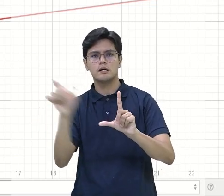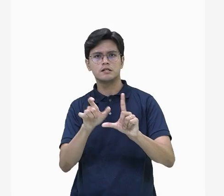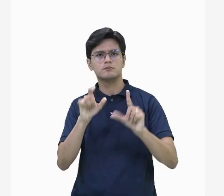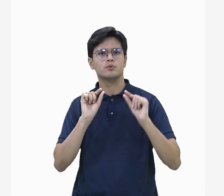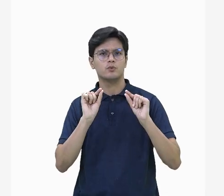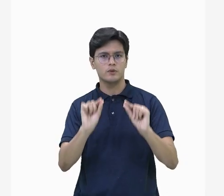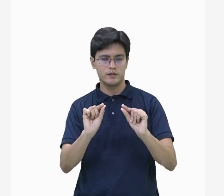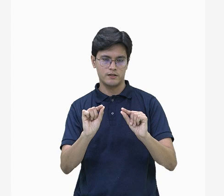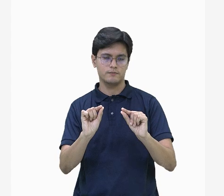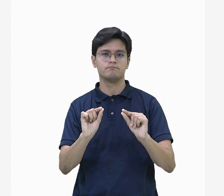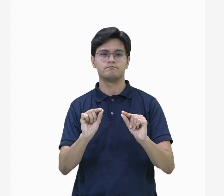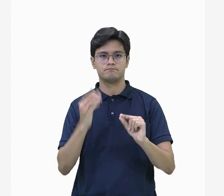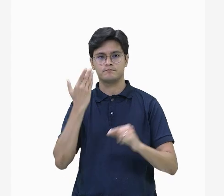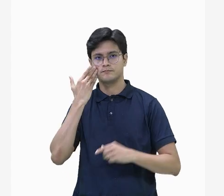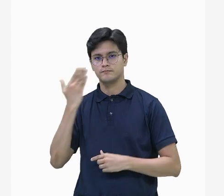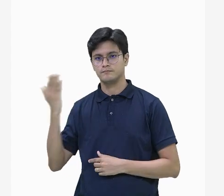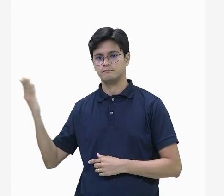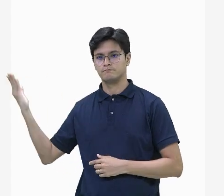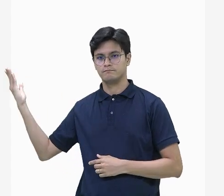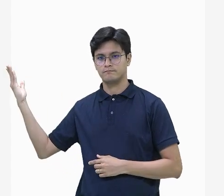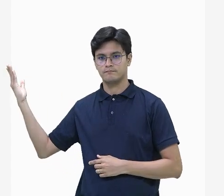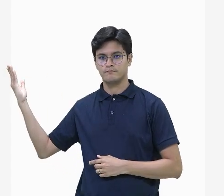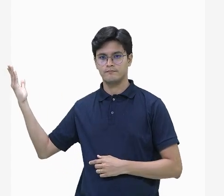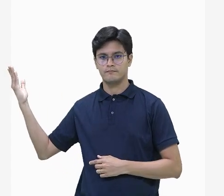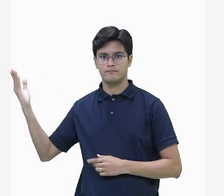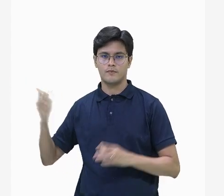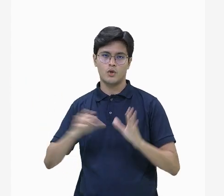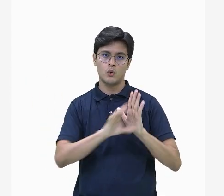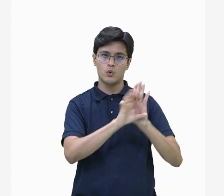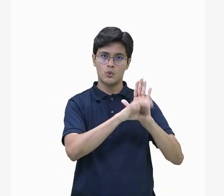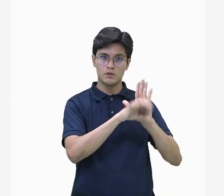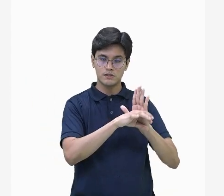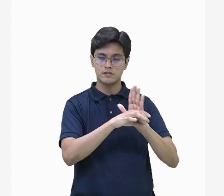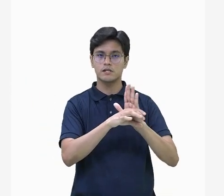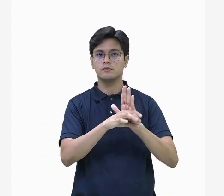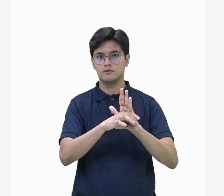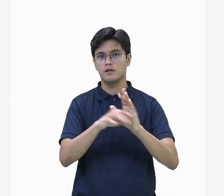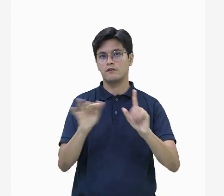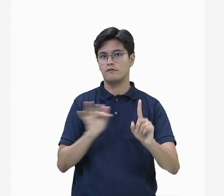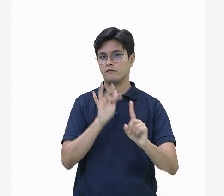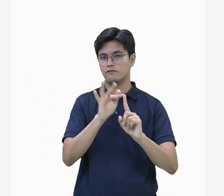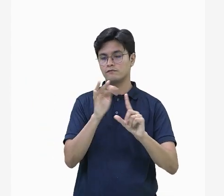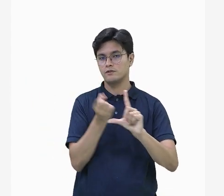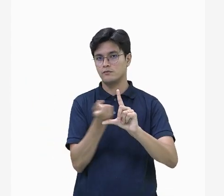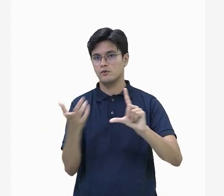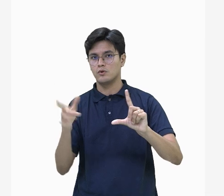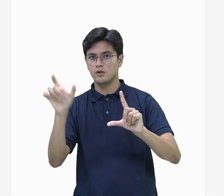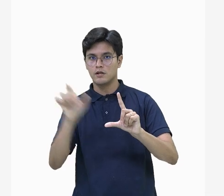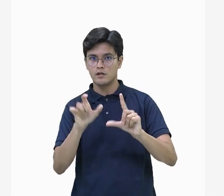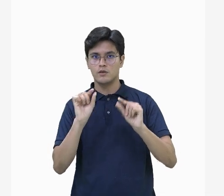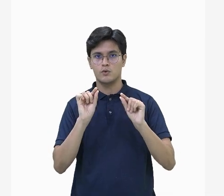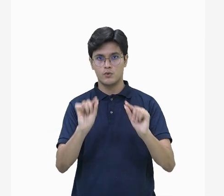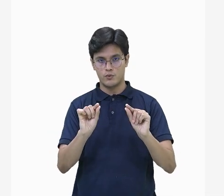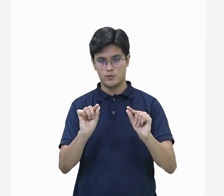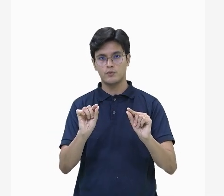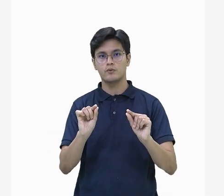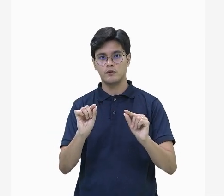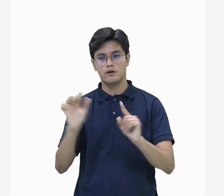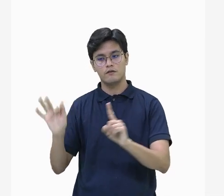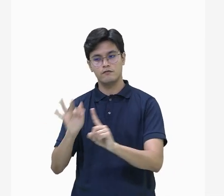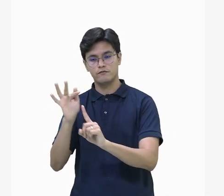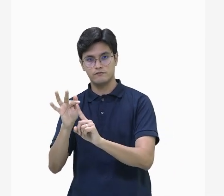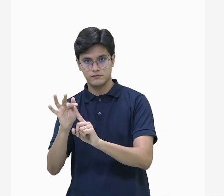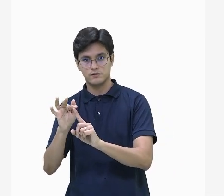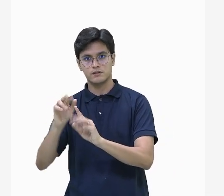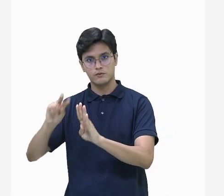inversa. Então, vejam aqui comigo. A definição da função logarítmica diz que a inversa da função